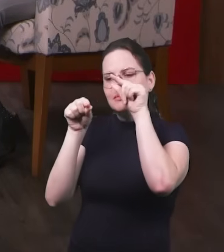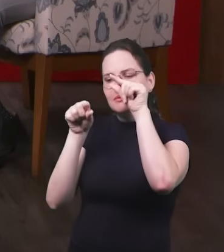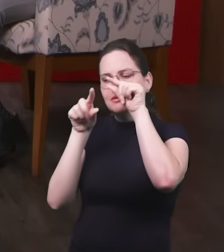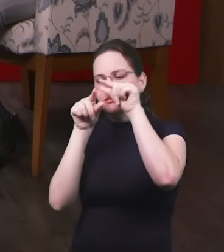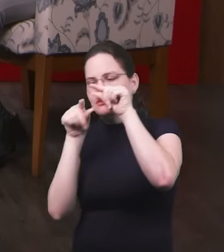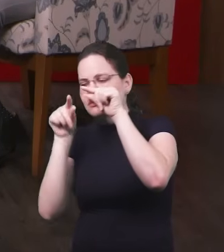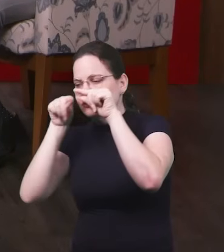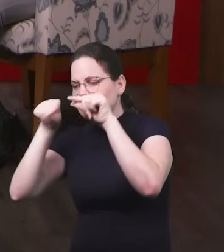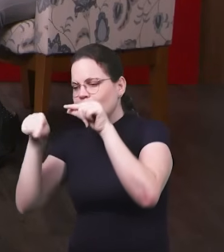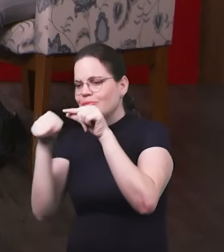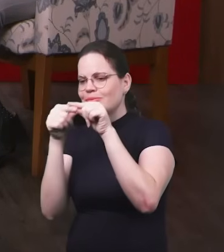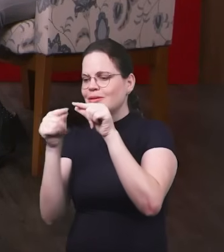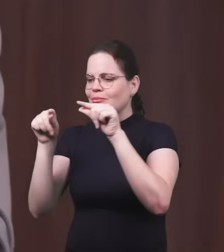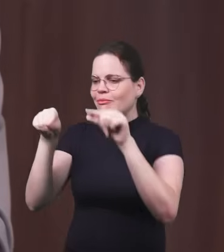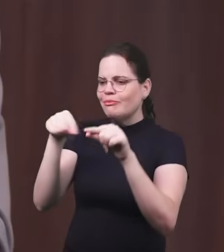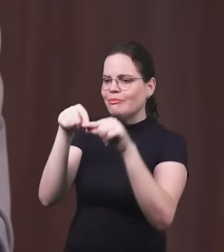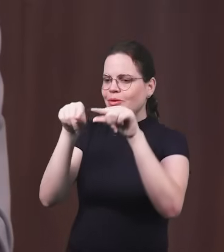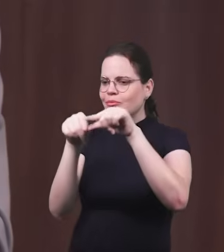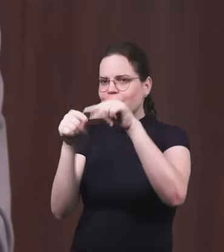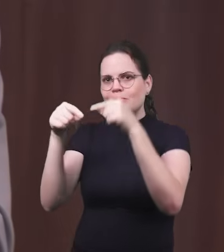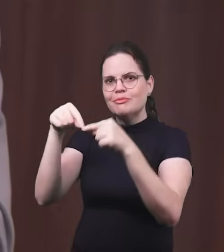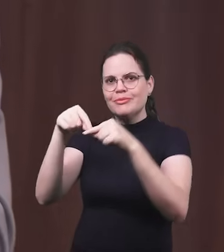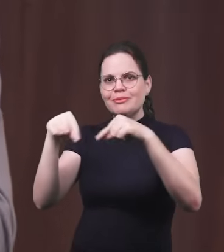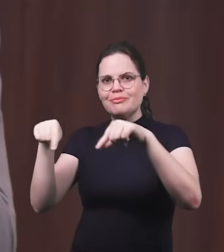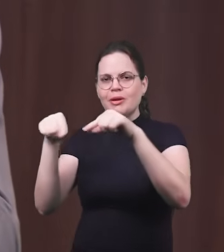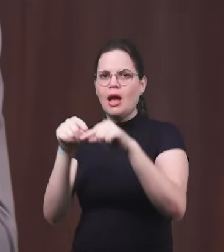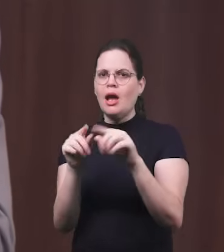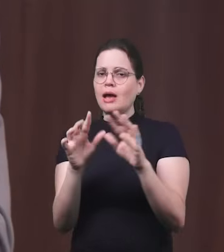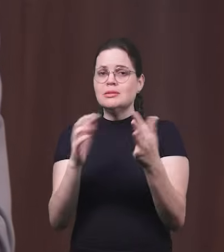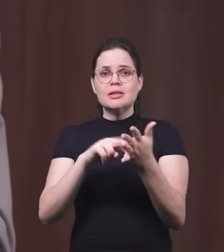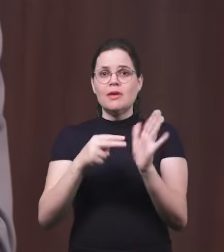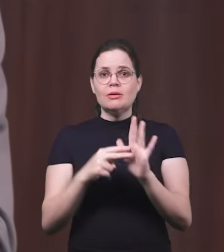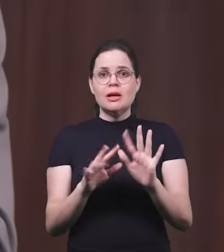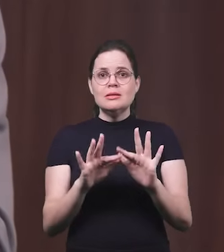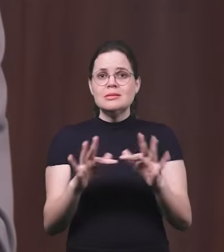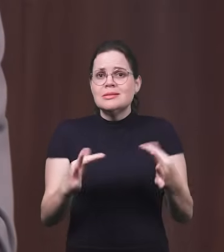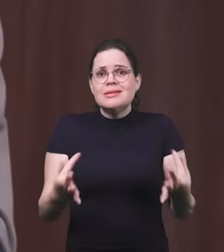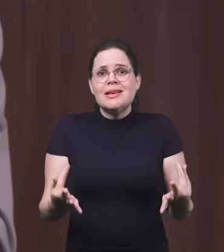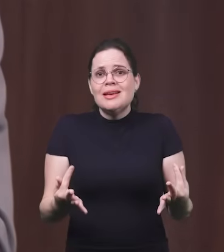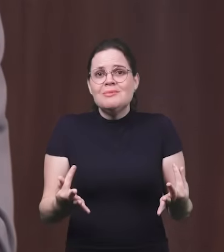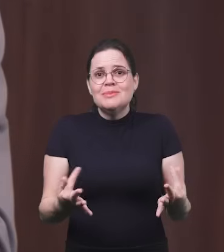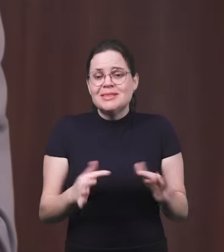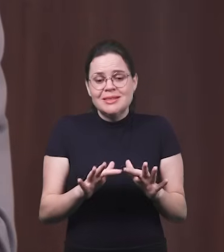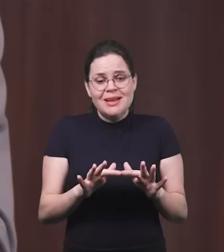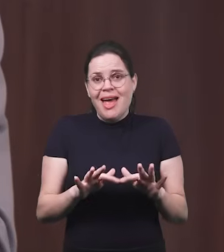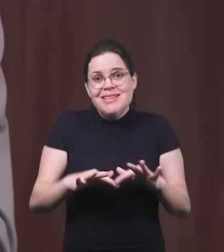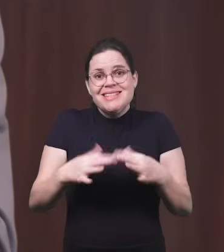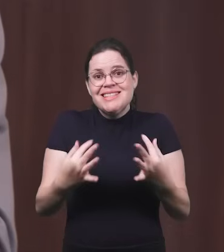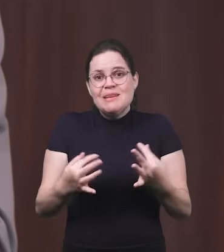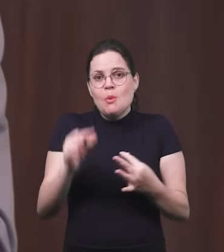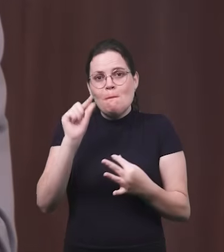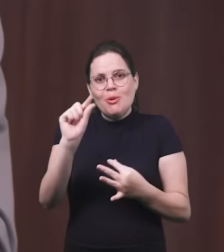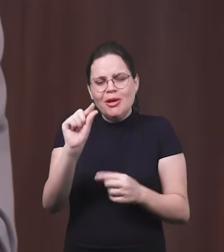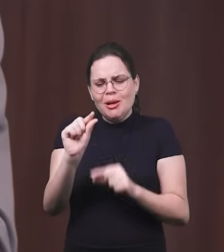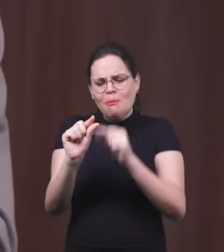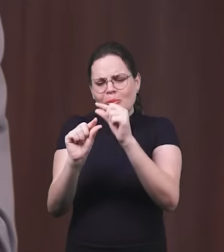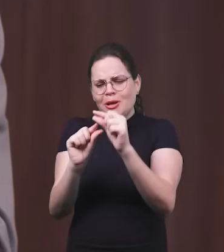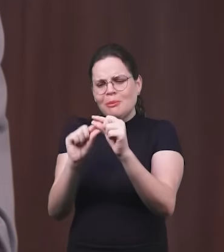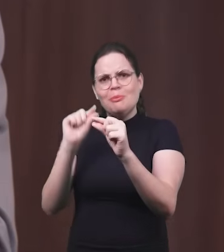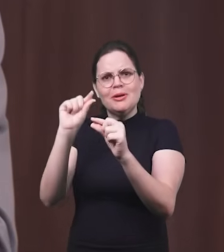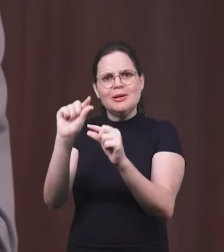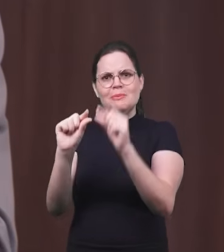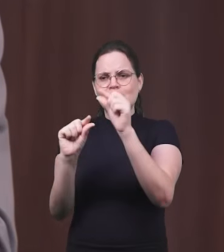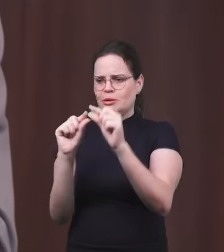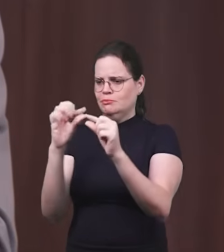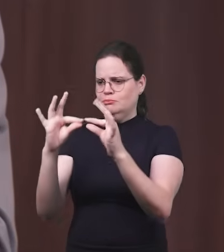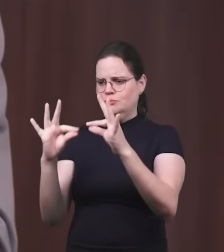grandes conquistas materiais, ou uma casa imensa. Não. Um ninho que é tão aconchegante, tão acolhedor, é